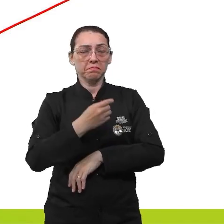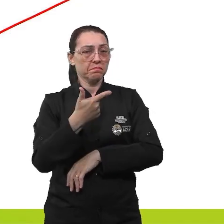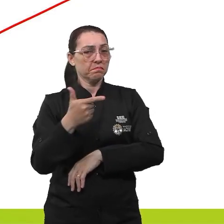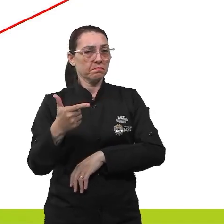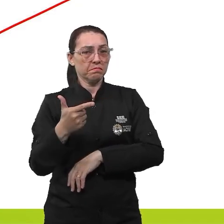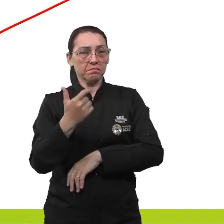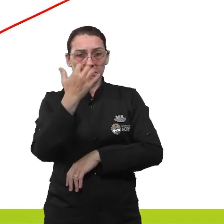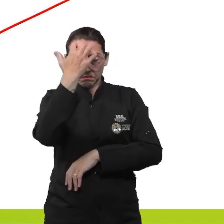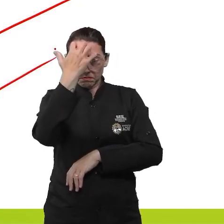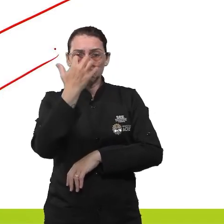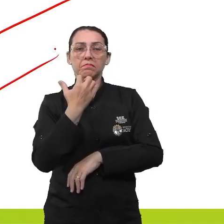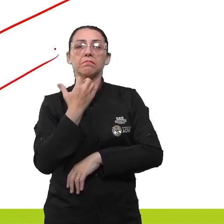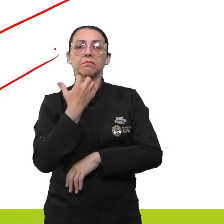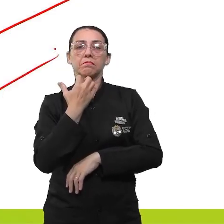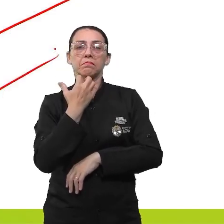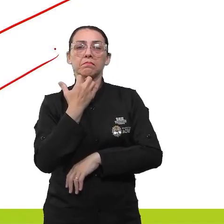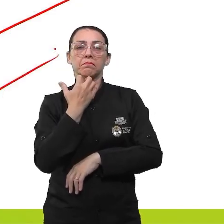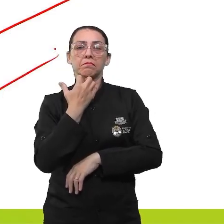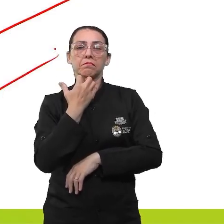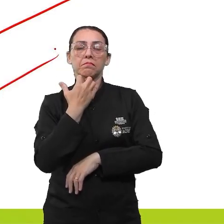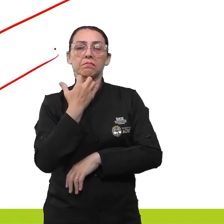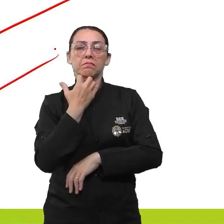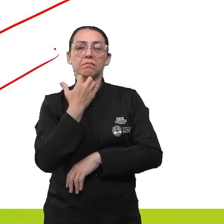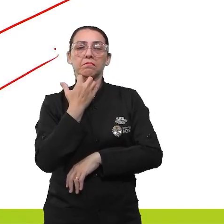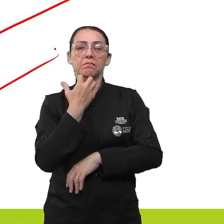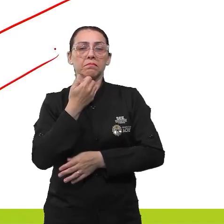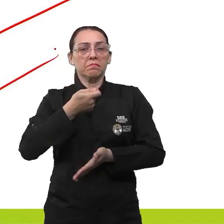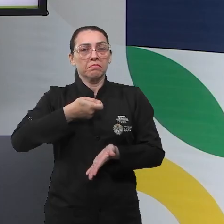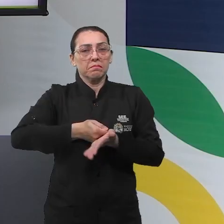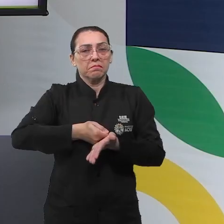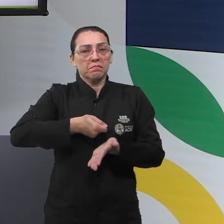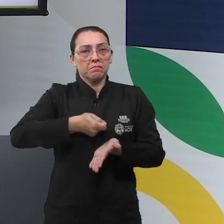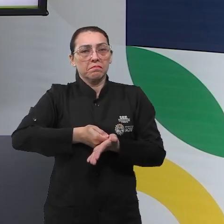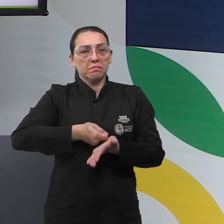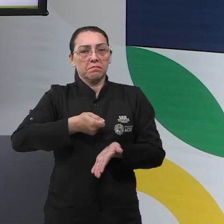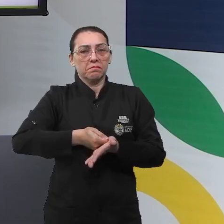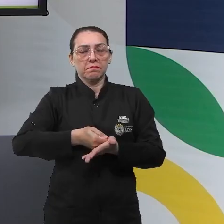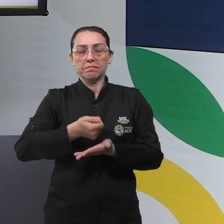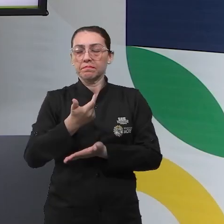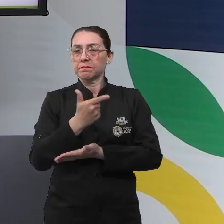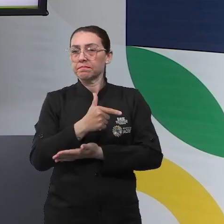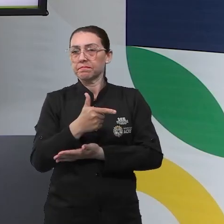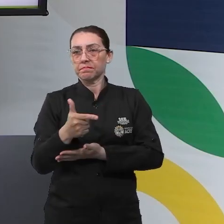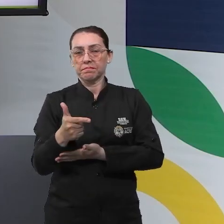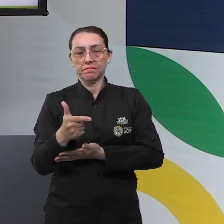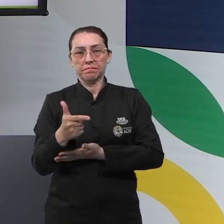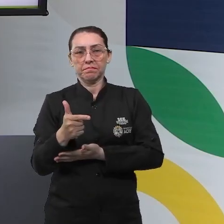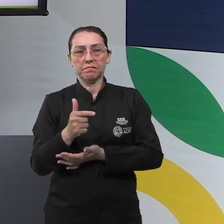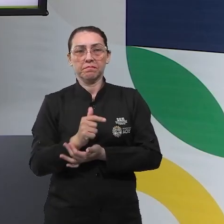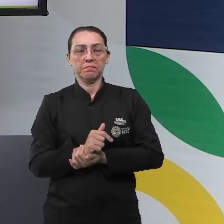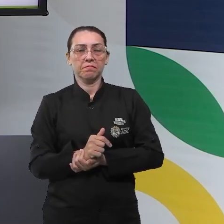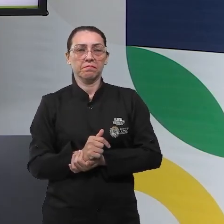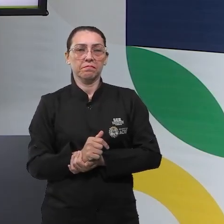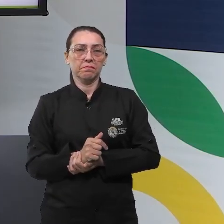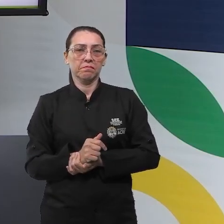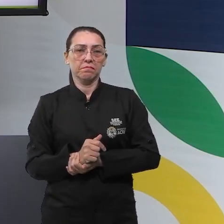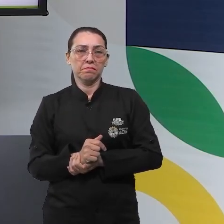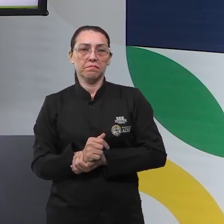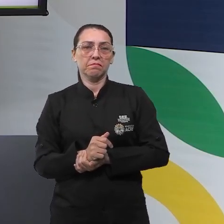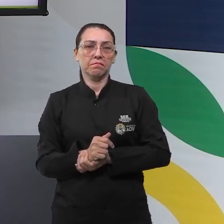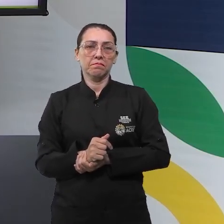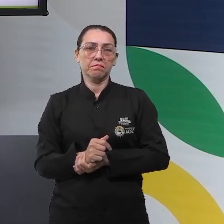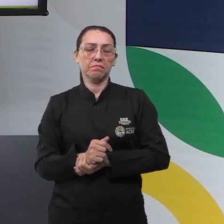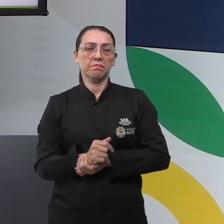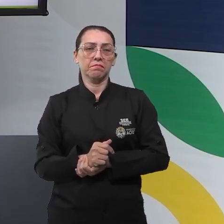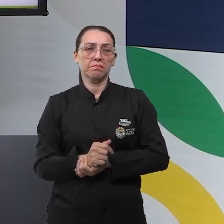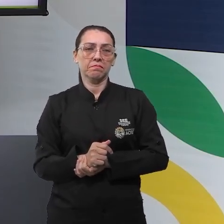caráter punitivo, tá, galera? O texto não tem caráter punitivo. Ou seja, olha, tá aqui, eu vou jogar na